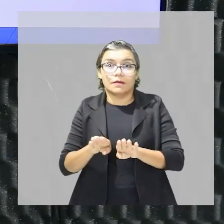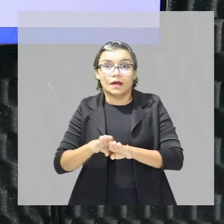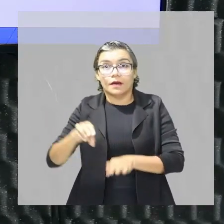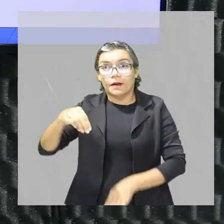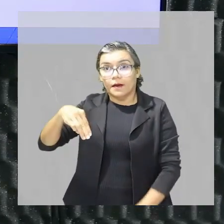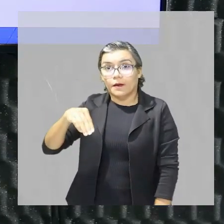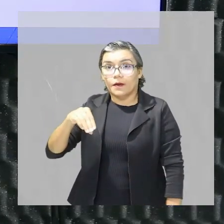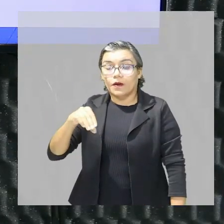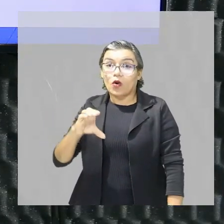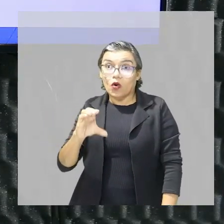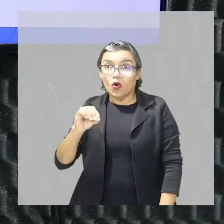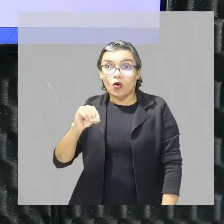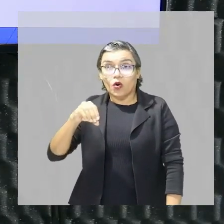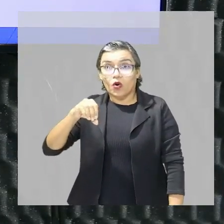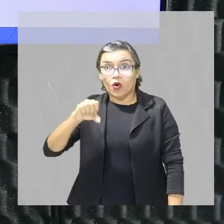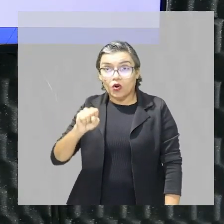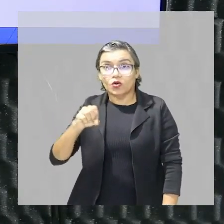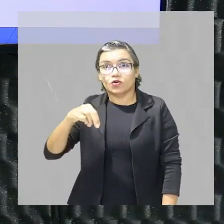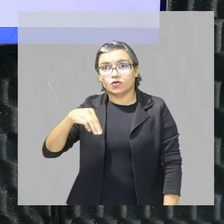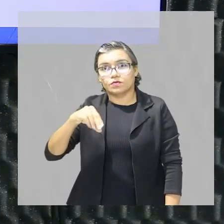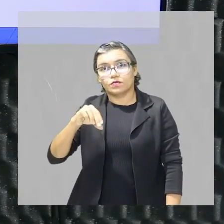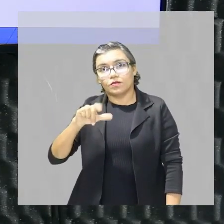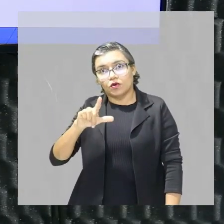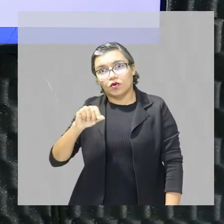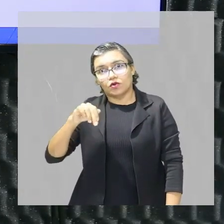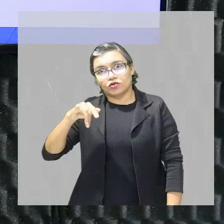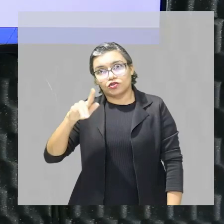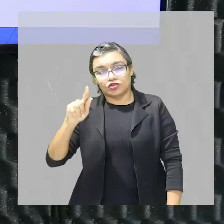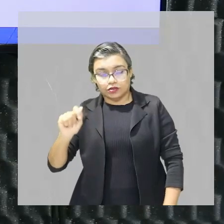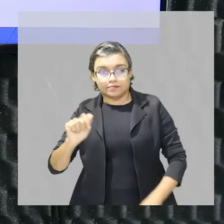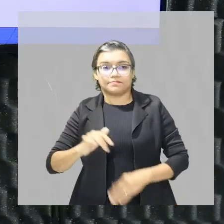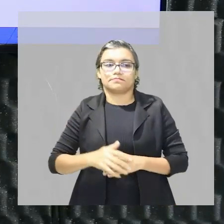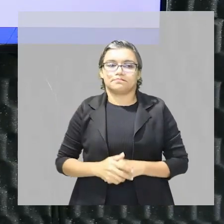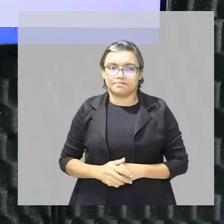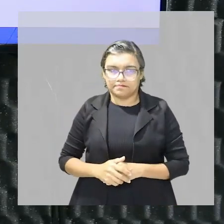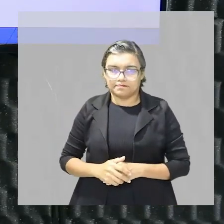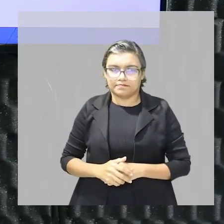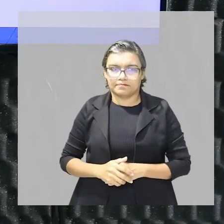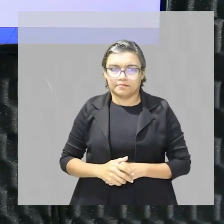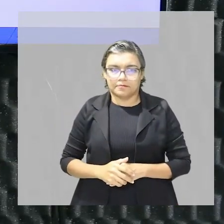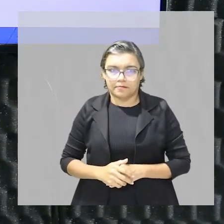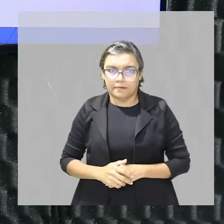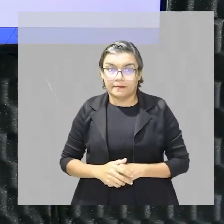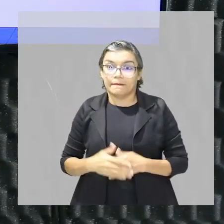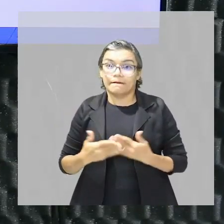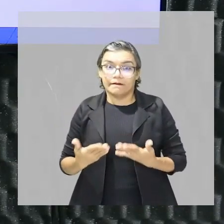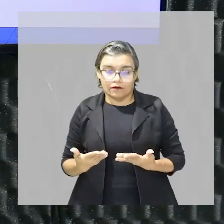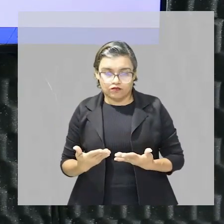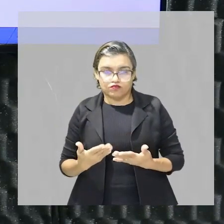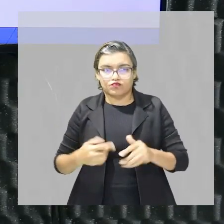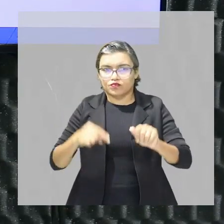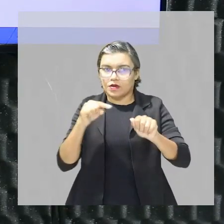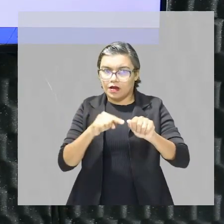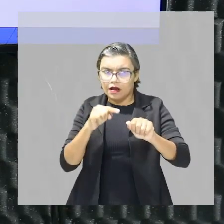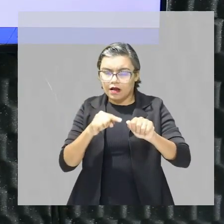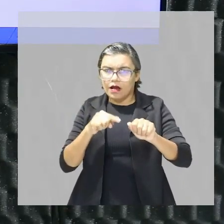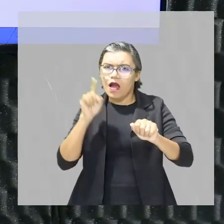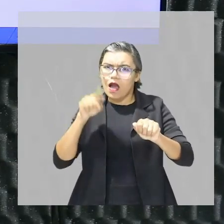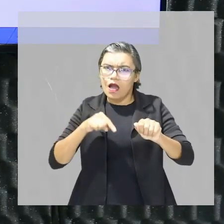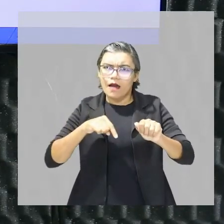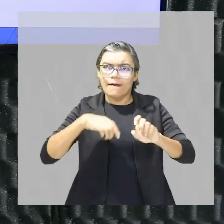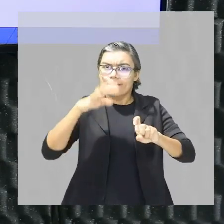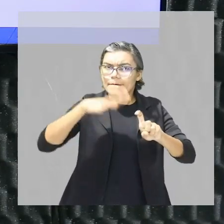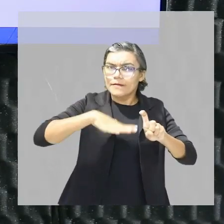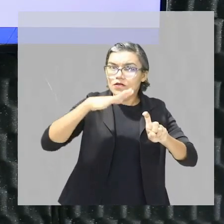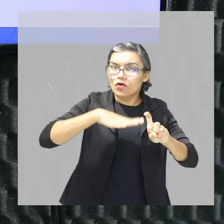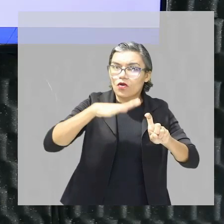caso aqui como são os pré-socráticos homologia então a letra mitológico não serve para gente